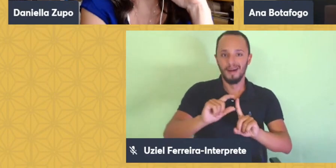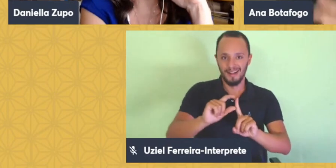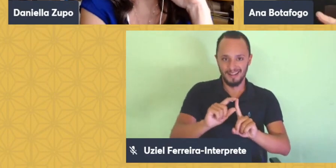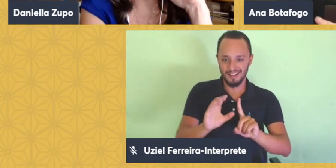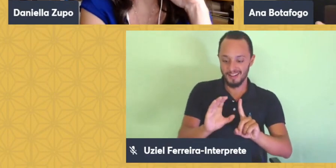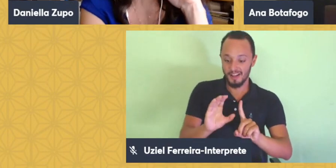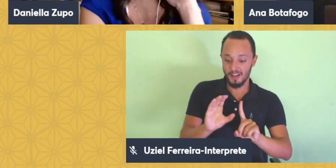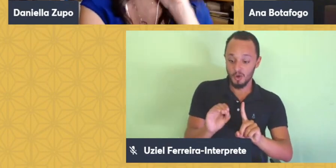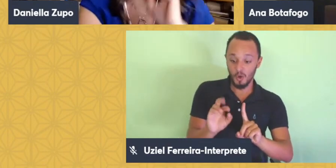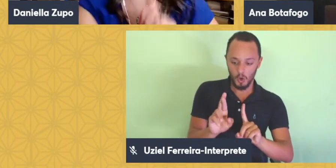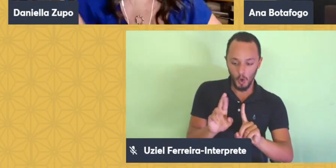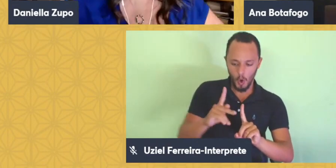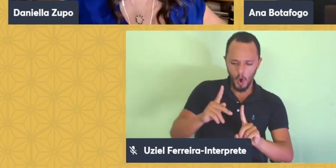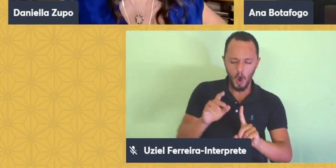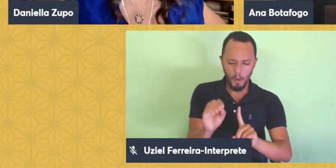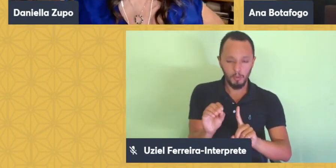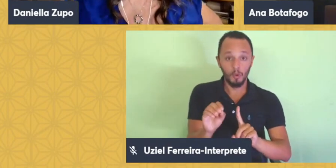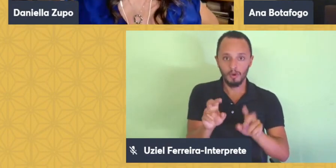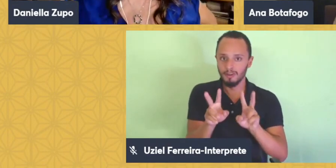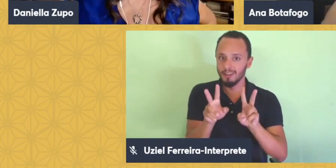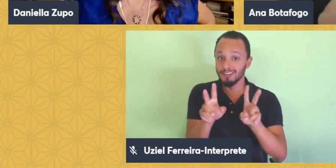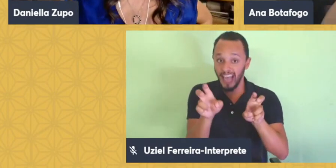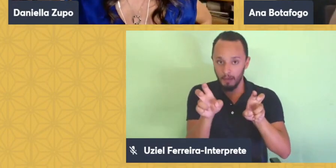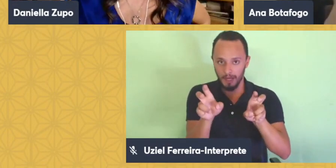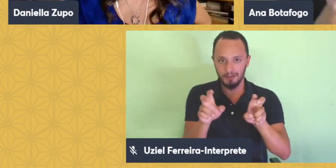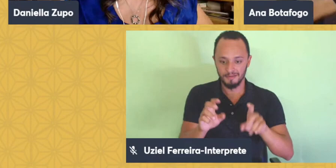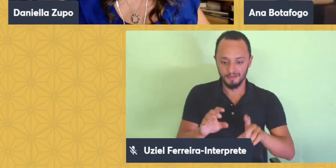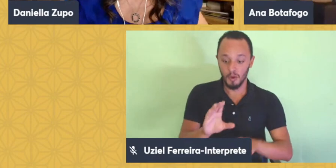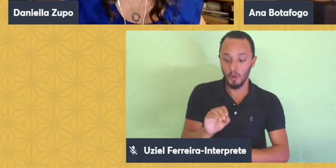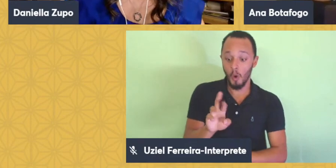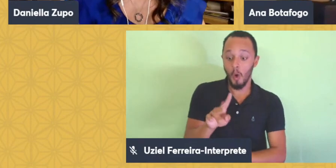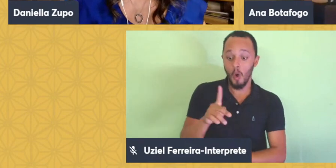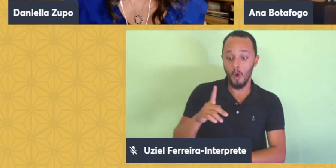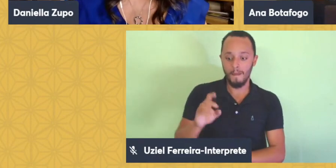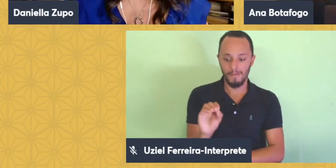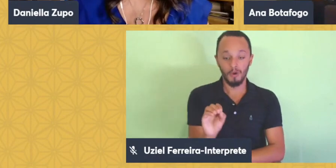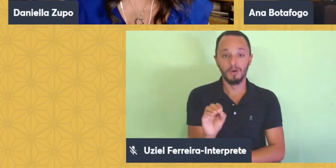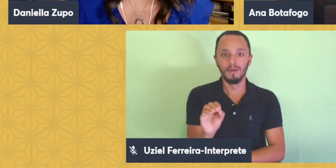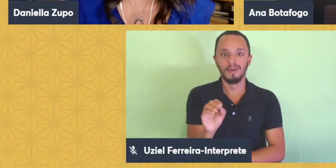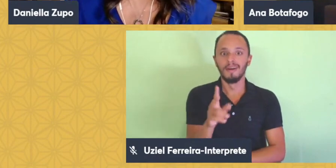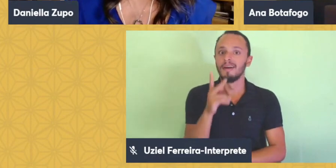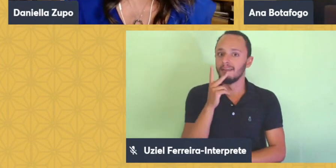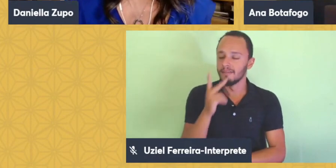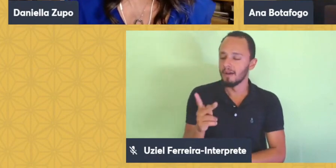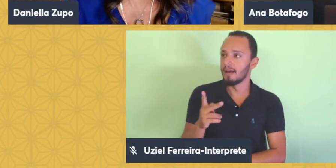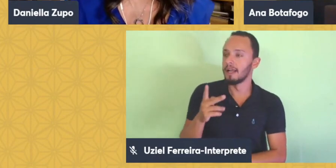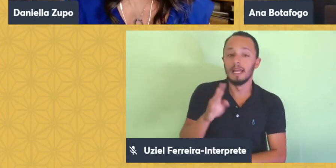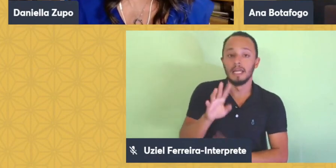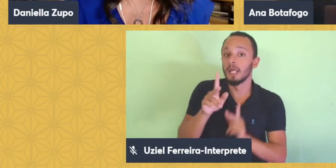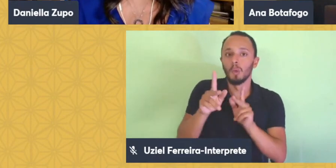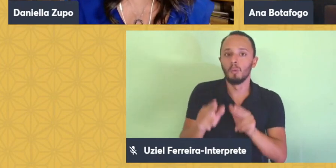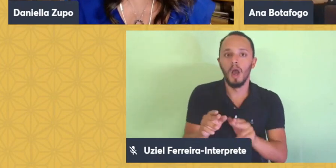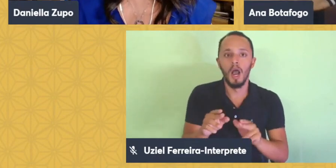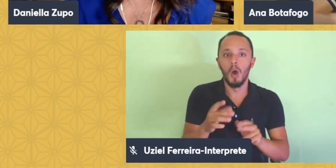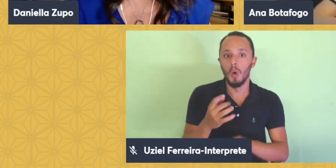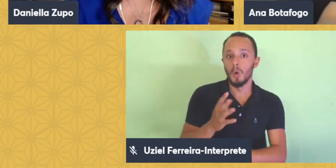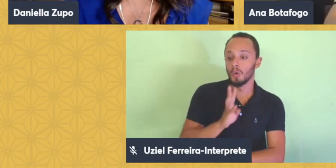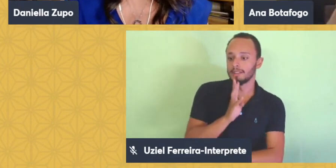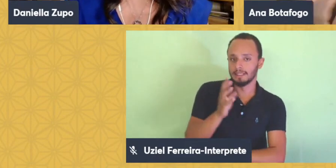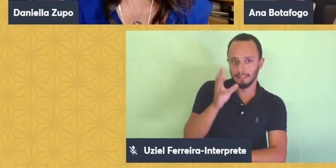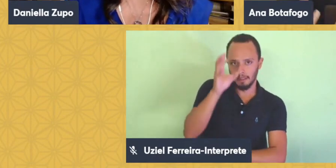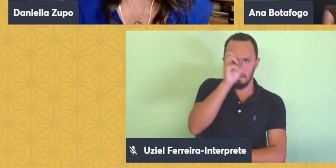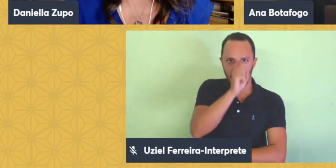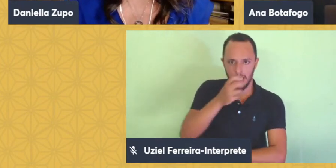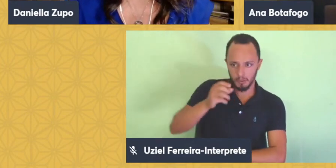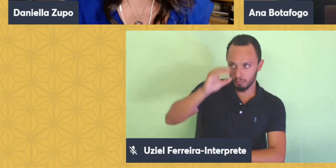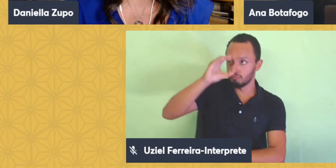o tema né a escola carão que aqui a palavra corpo tem palavra conhecimento palavra presente né